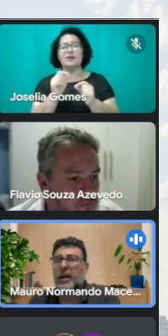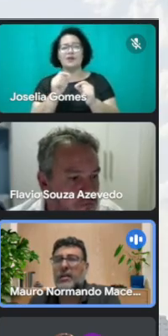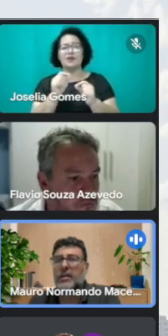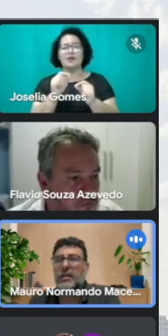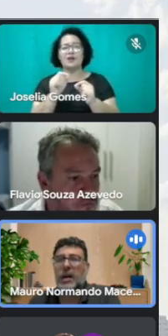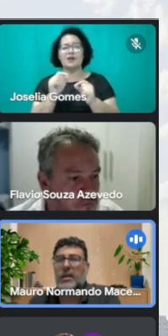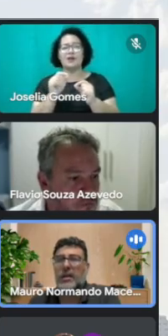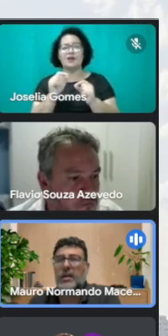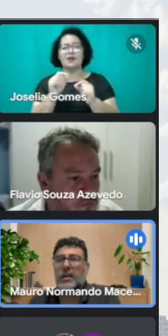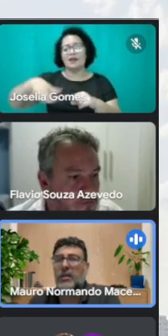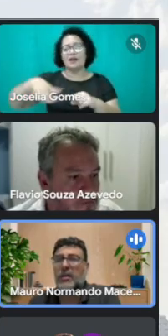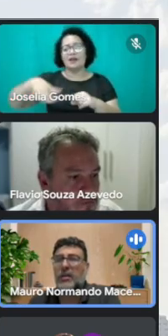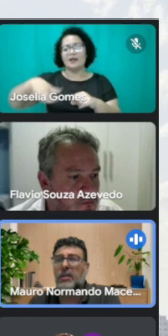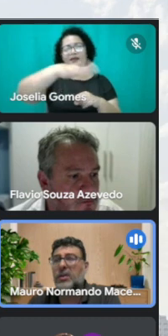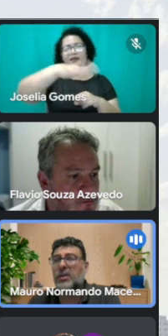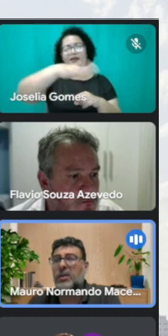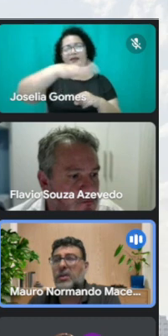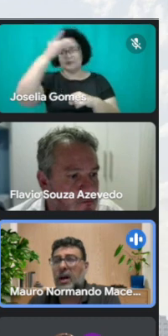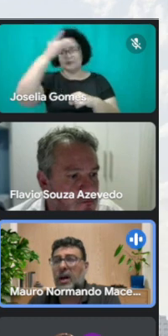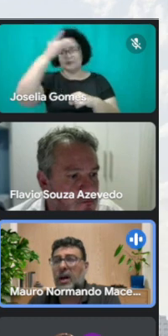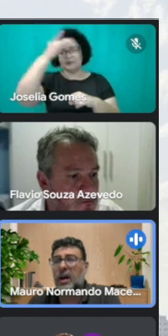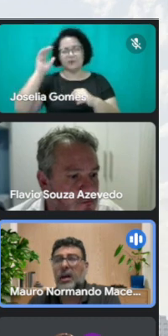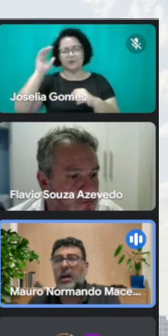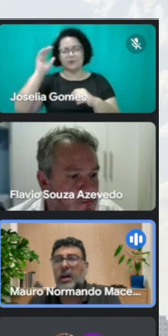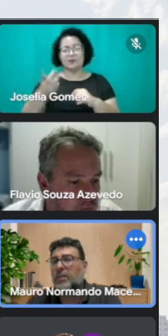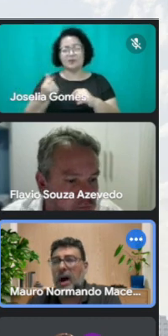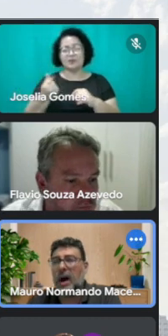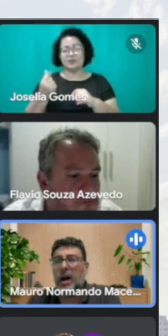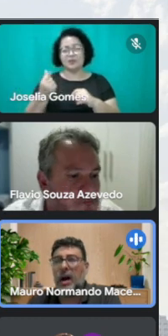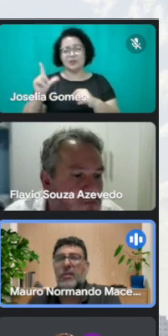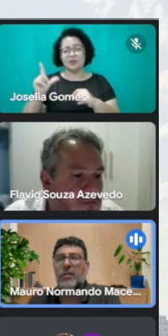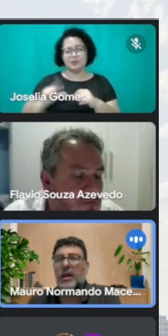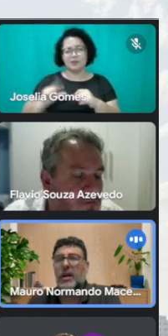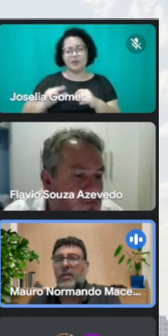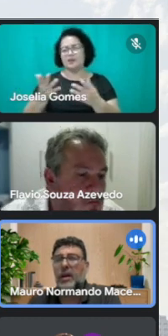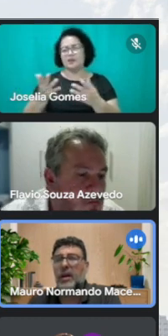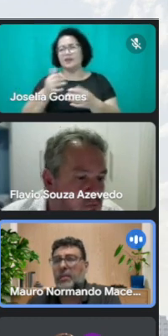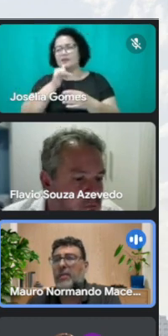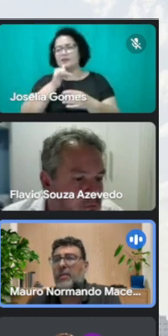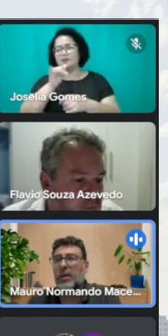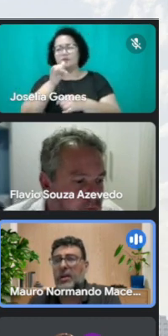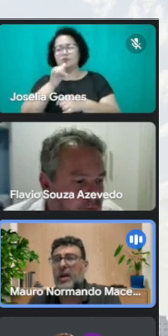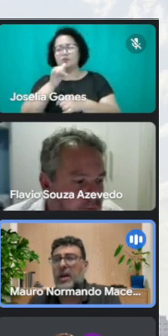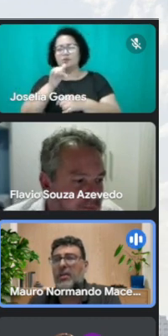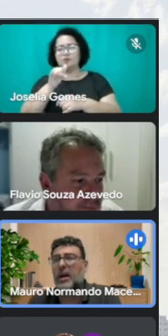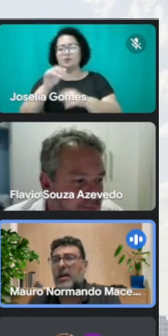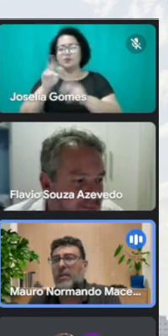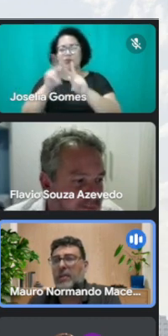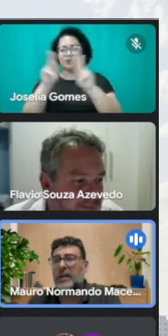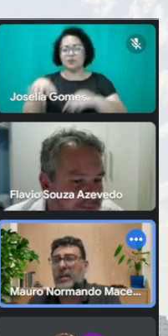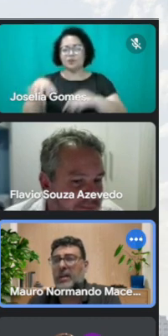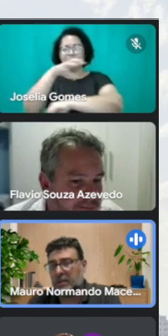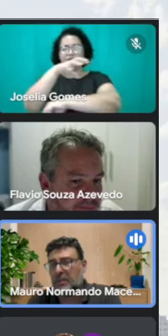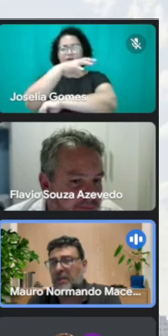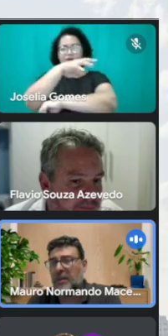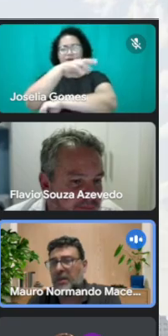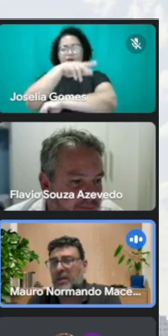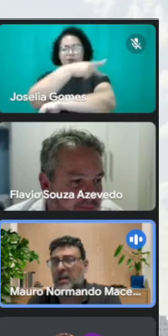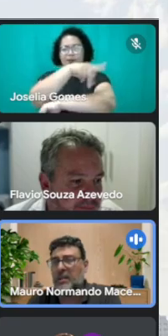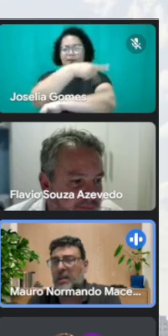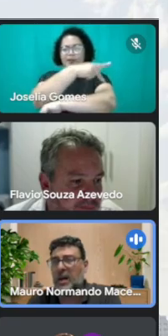Aquelas áreas dali que são de baixa renda, num projeto que está de um parque, de uma área que fica supervalorizado, passa